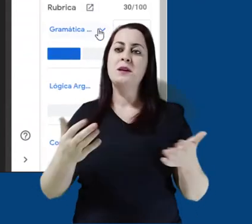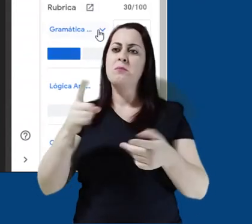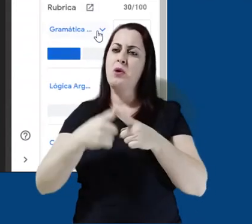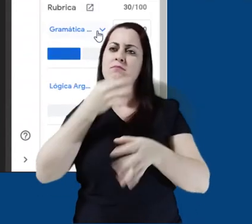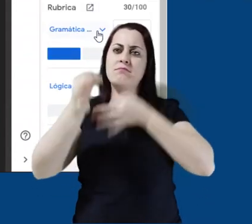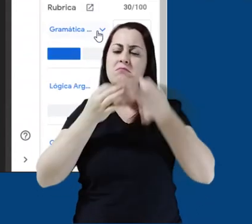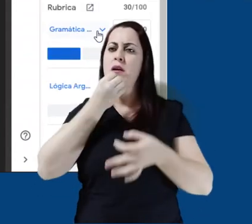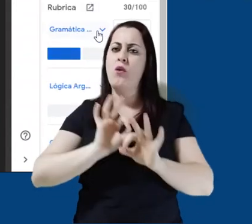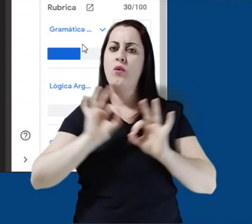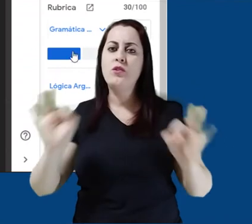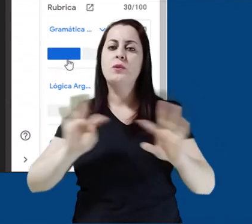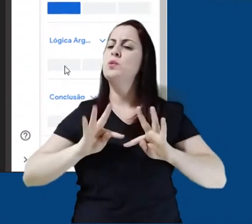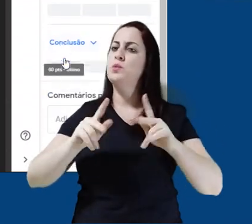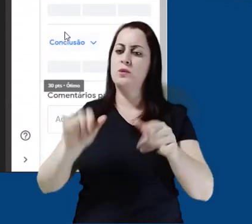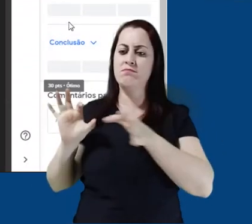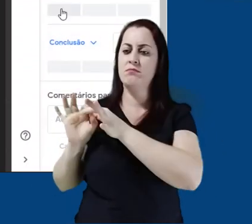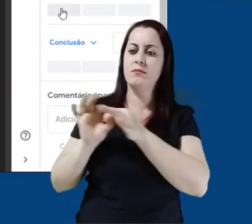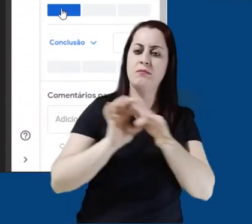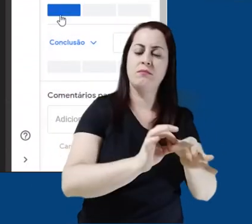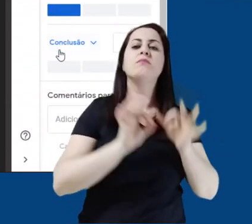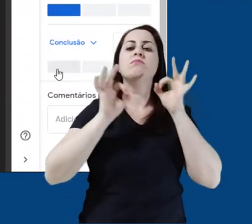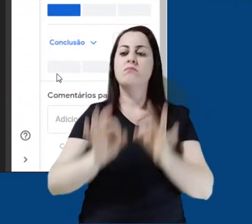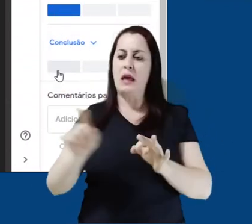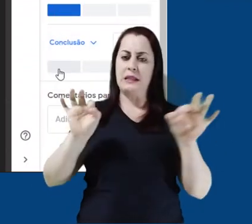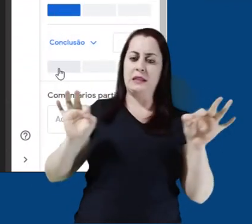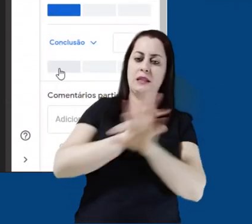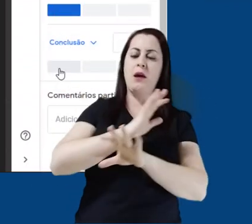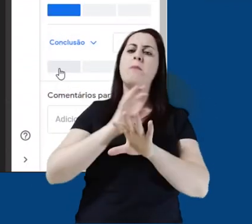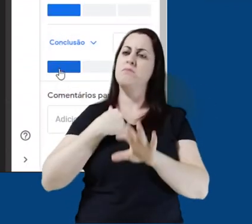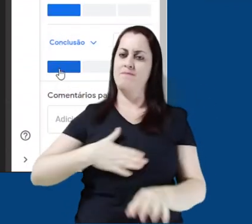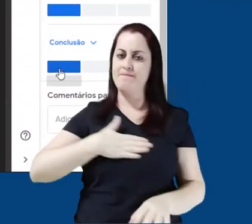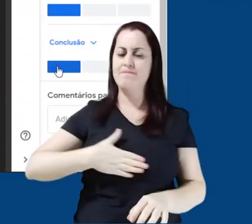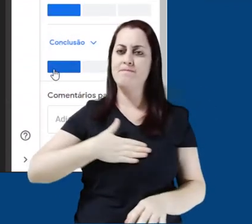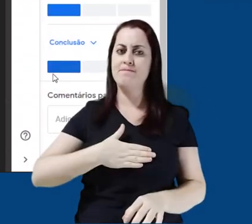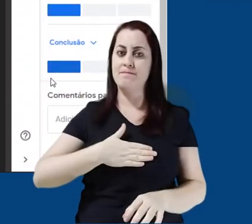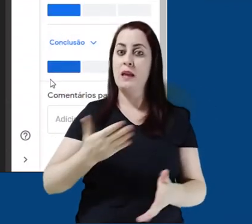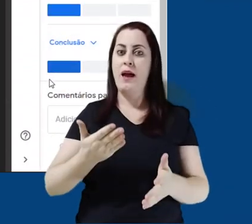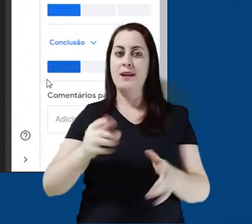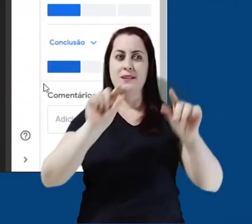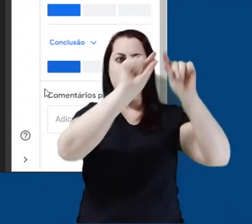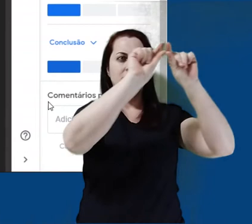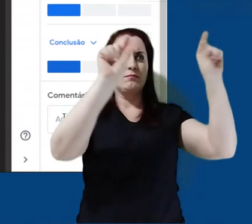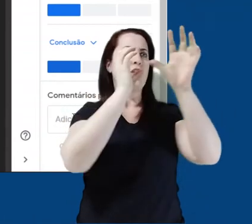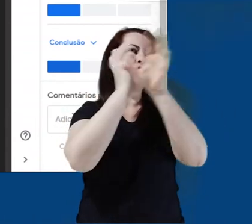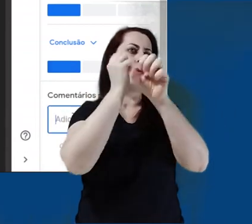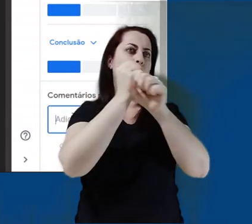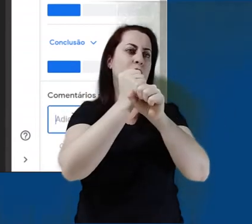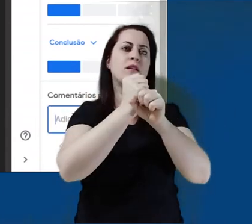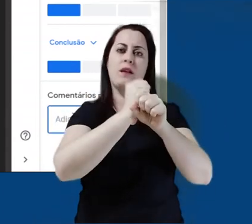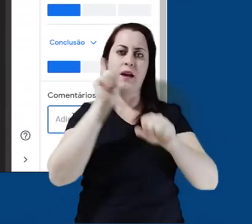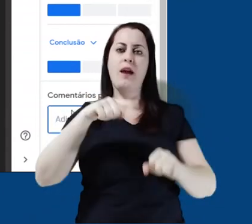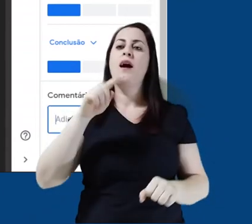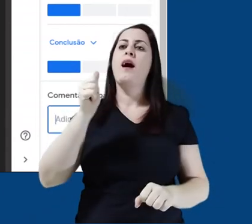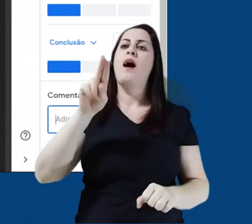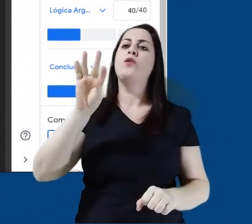de português que a lógica argumentativa dela foi ótima tudo fez sentido para mim e que a conclusão dela também foi muito satisfatória lá em